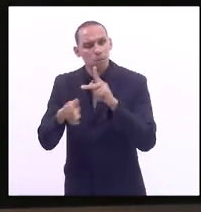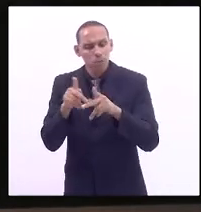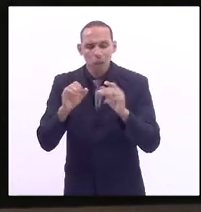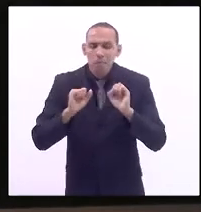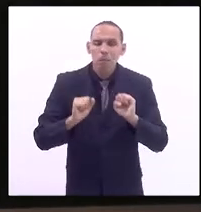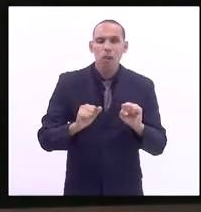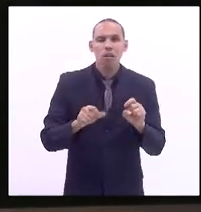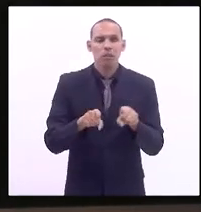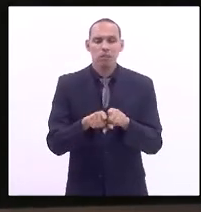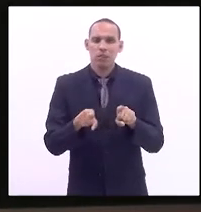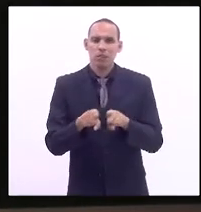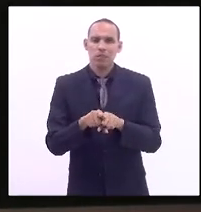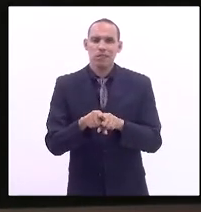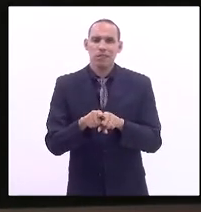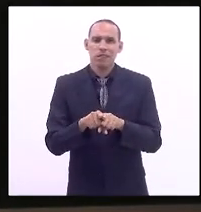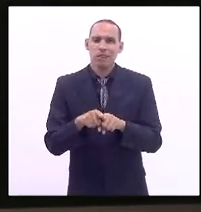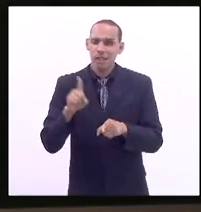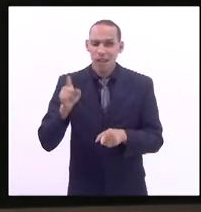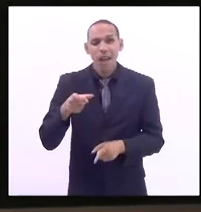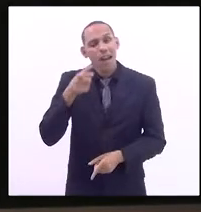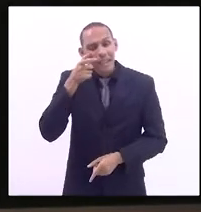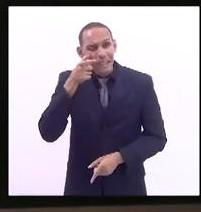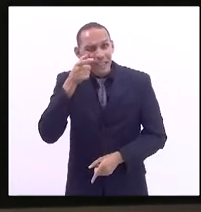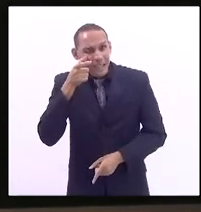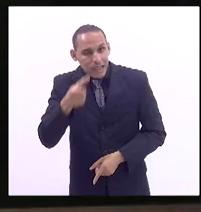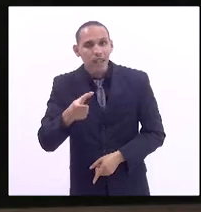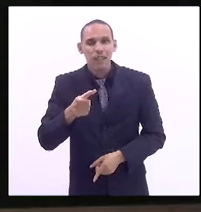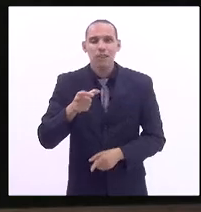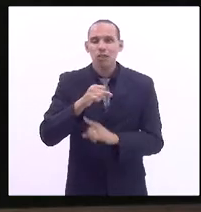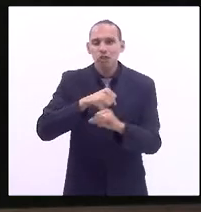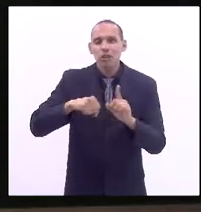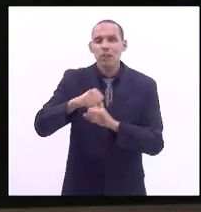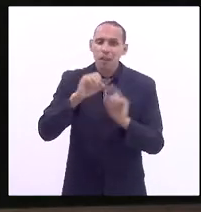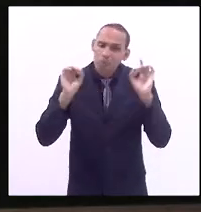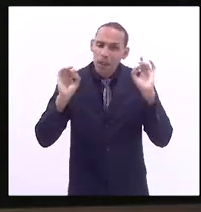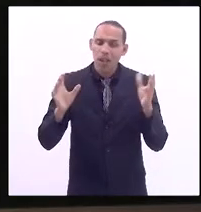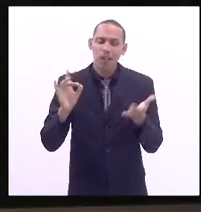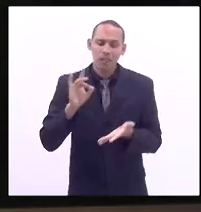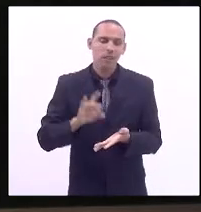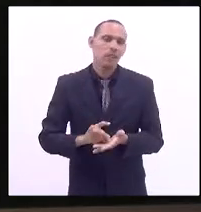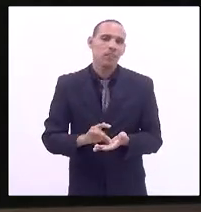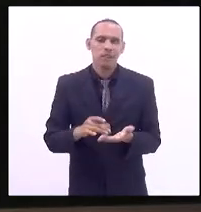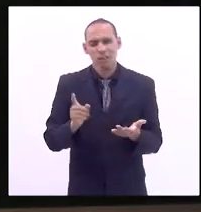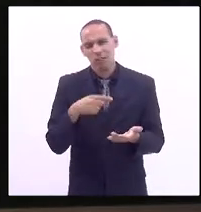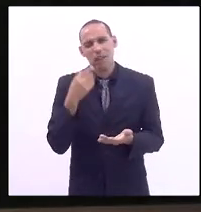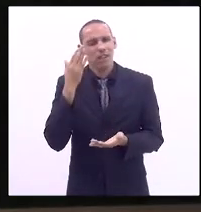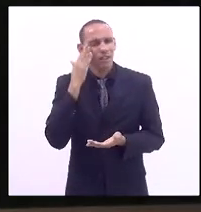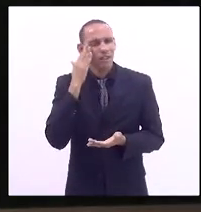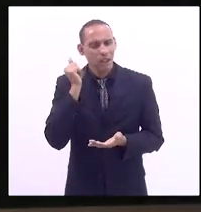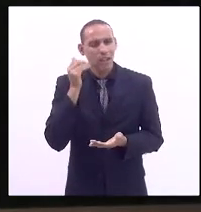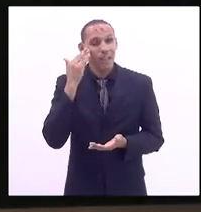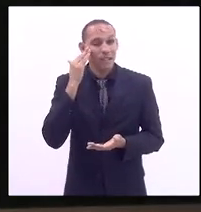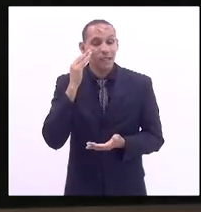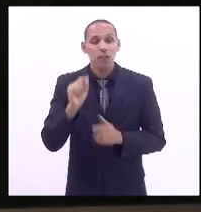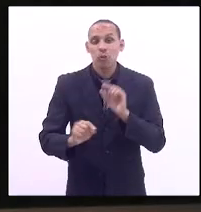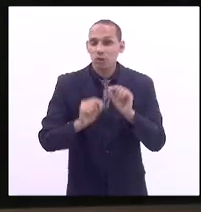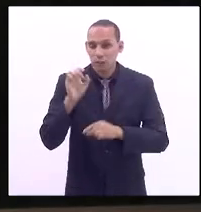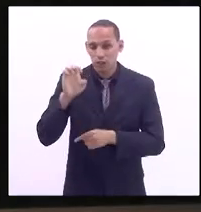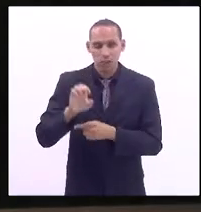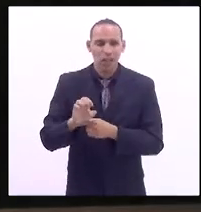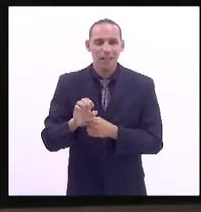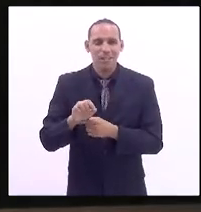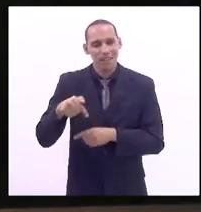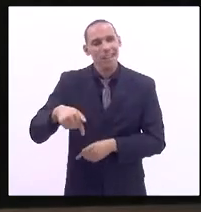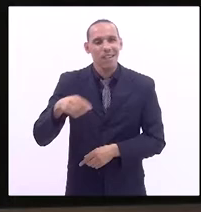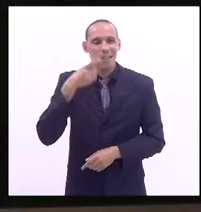habitação de especial interesse social nós entendemos que o estado e aqui é foi dito pela deputada